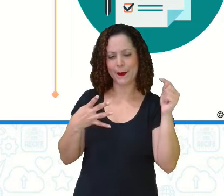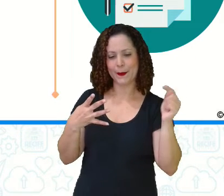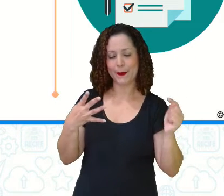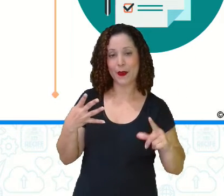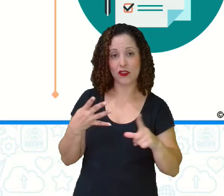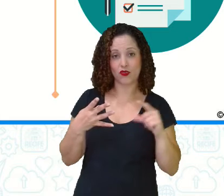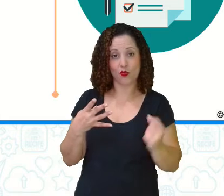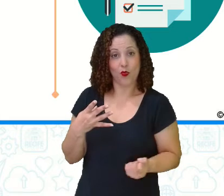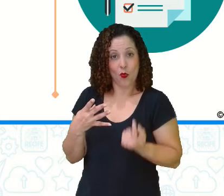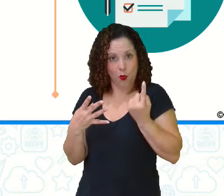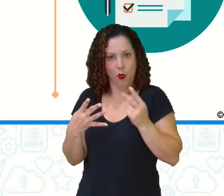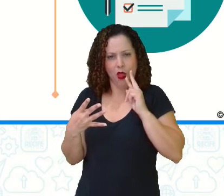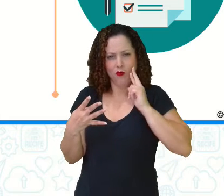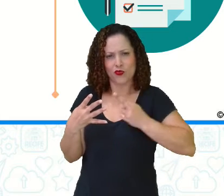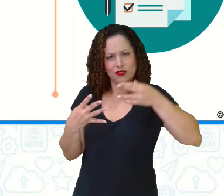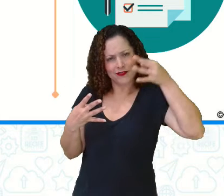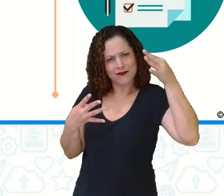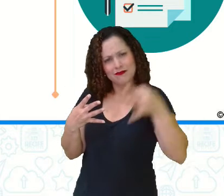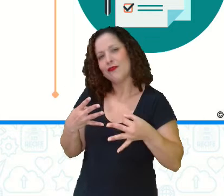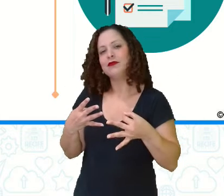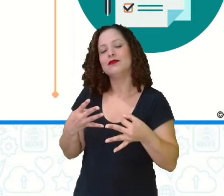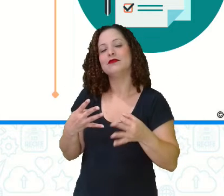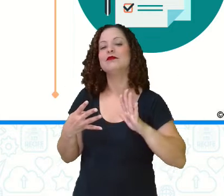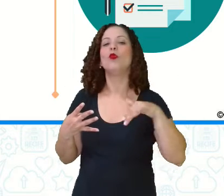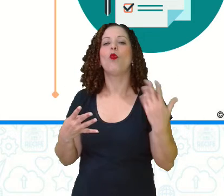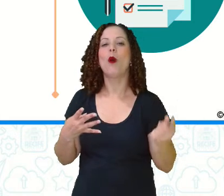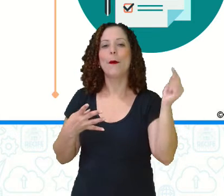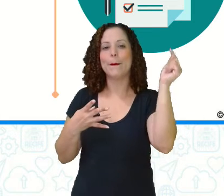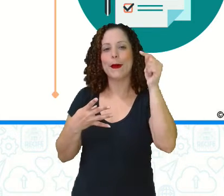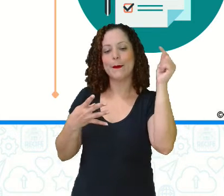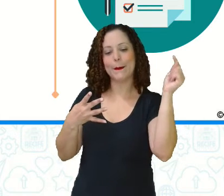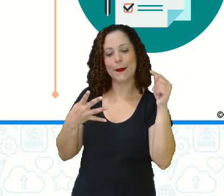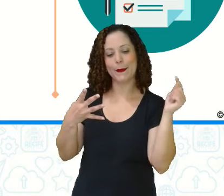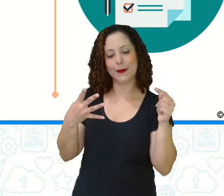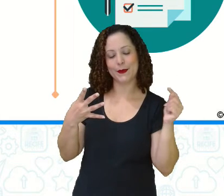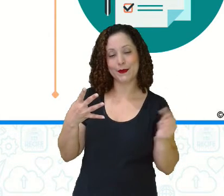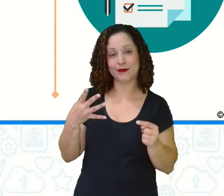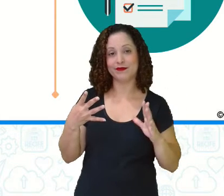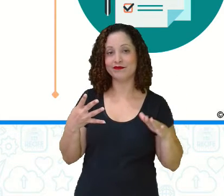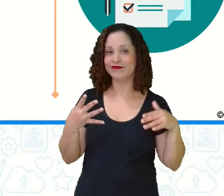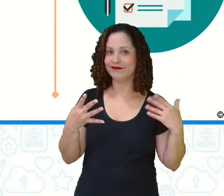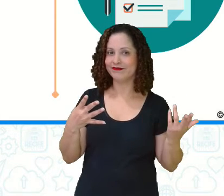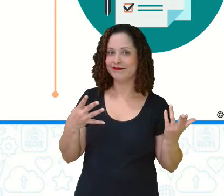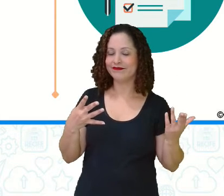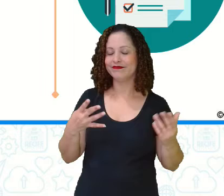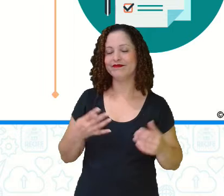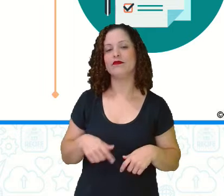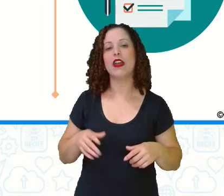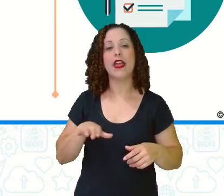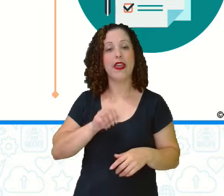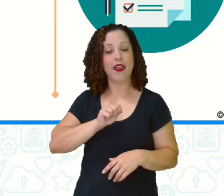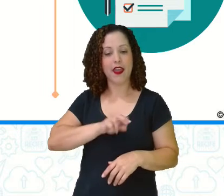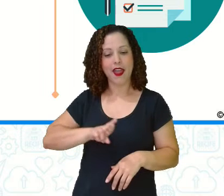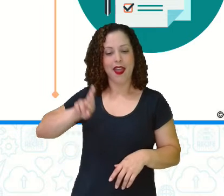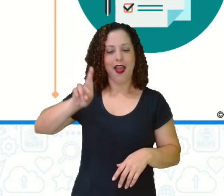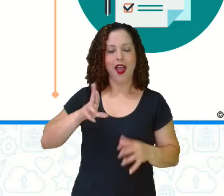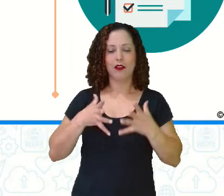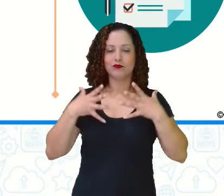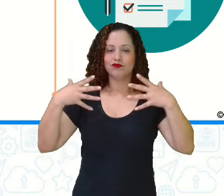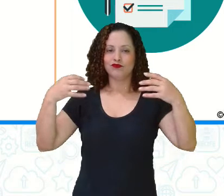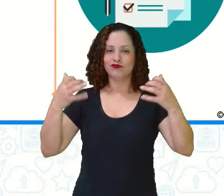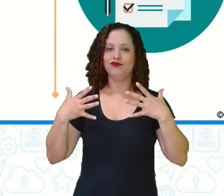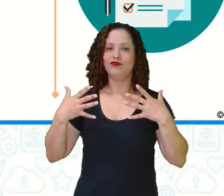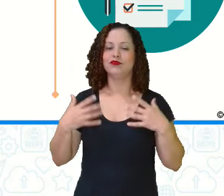D, hidrosfera. E aí, letra A, B, C ou D? É a camada de ar que envolve a